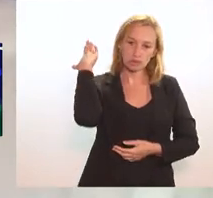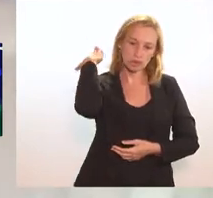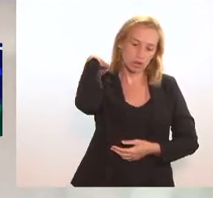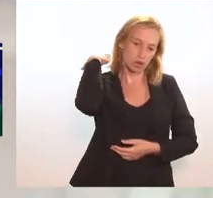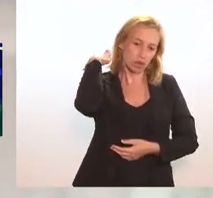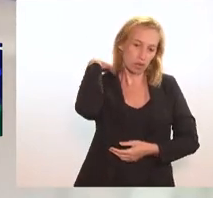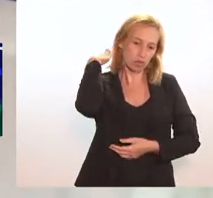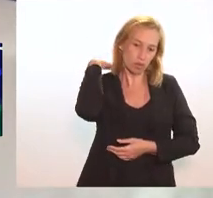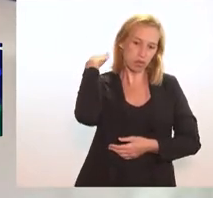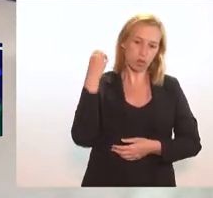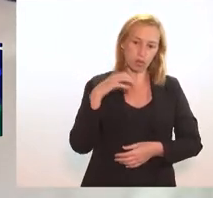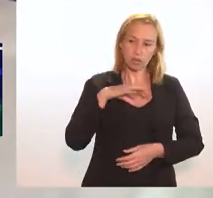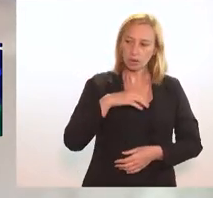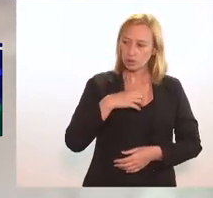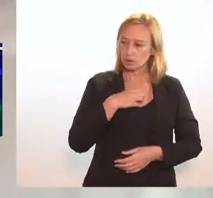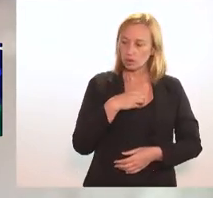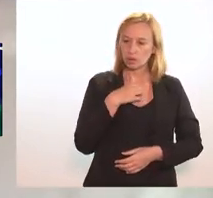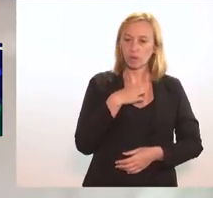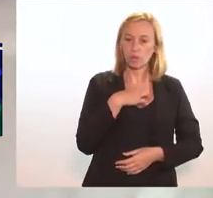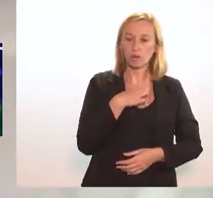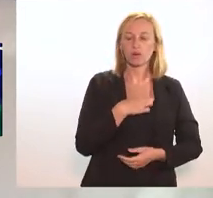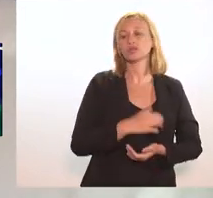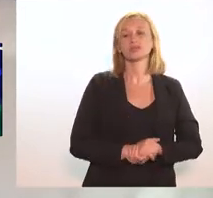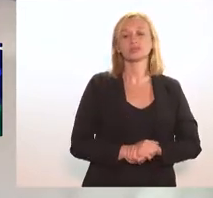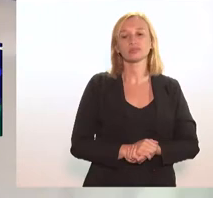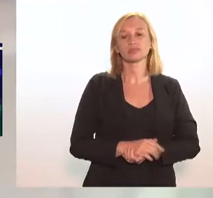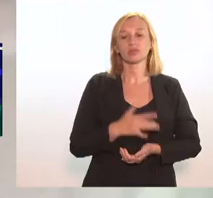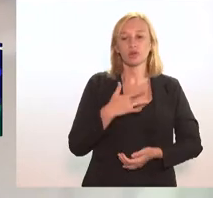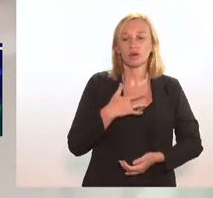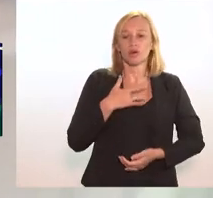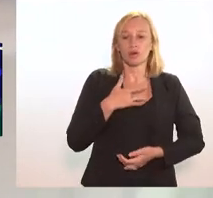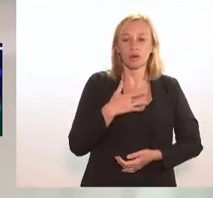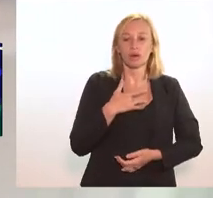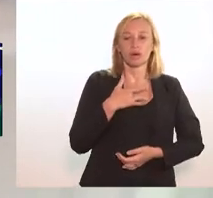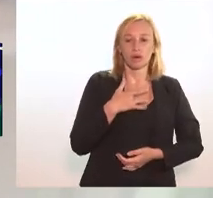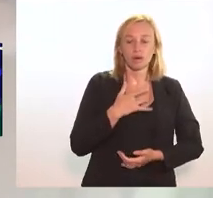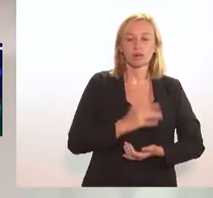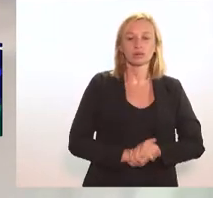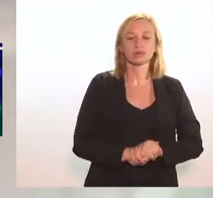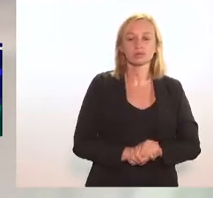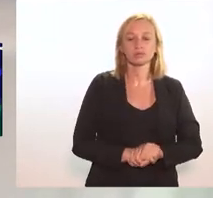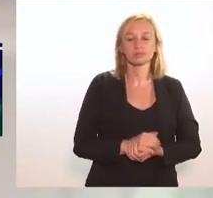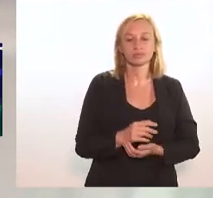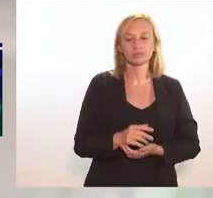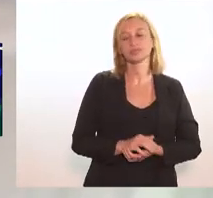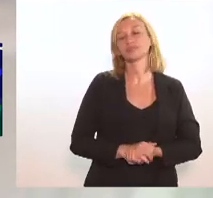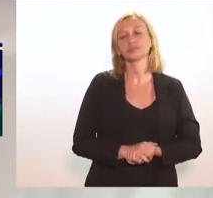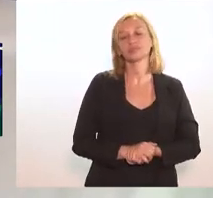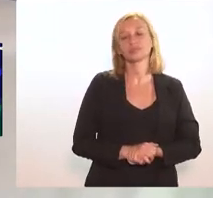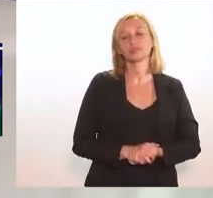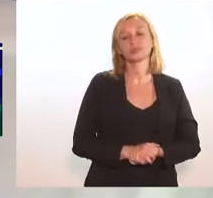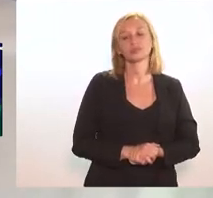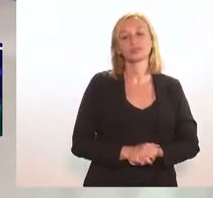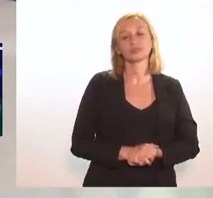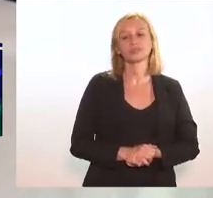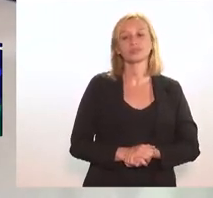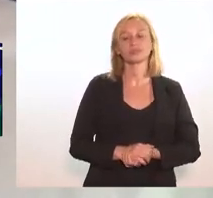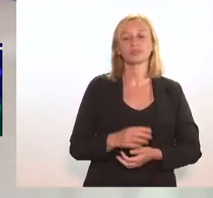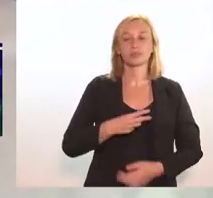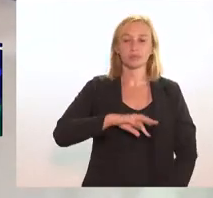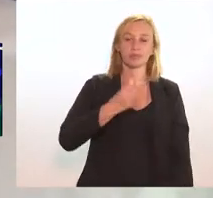e vou propor com mais clareza agora, a nobre deputada Marta Rocha, nossa